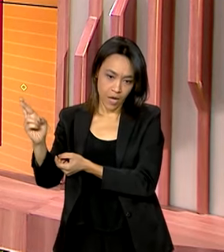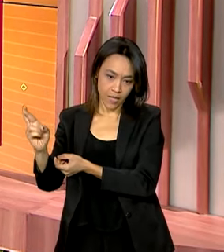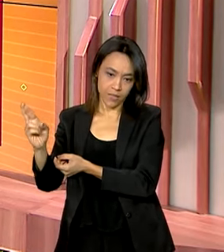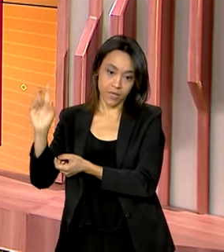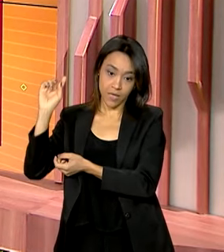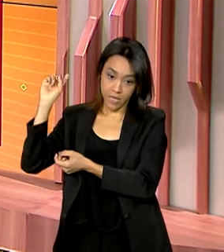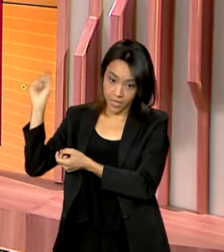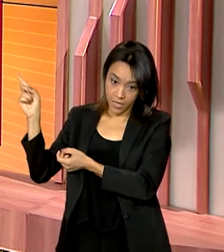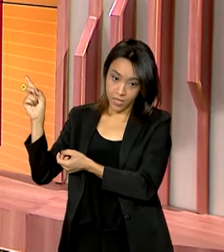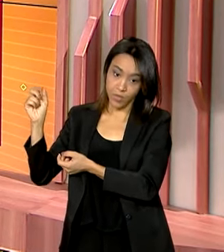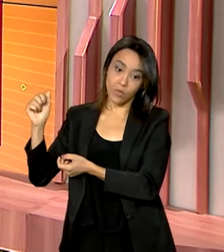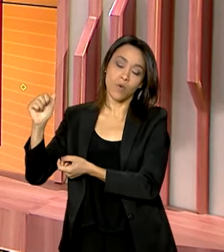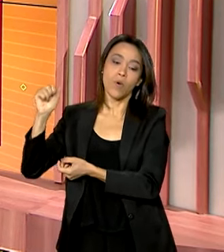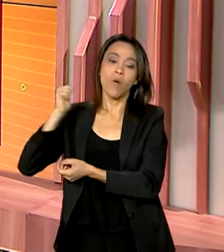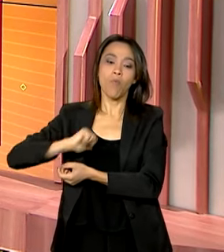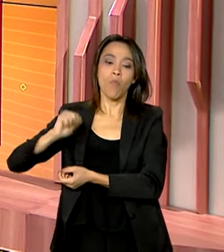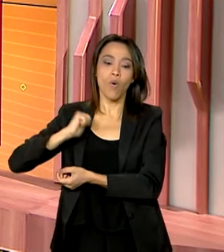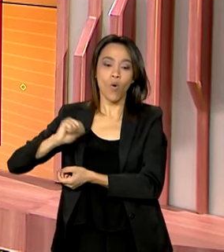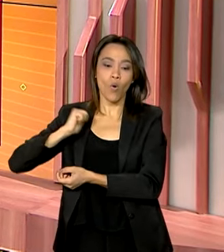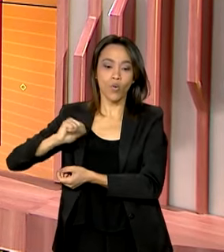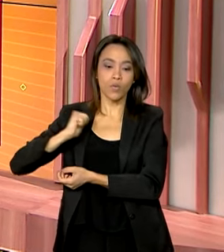Aliás, bolsas,